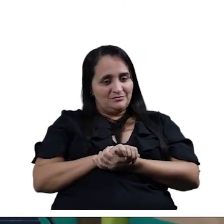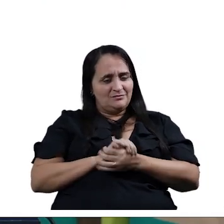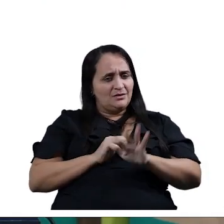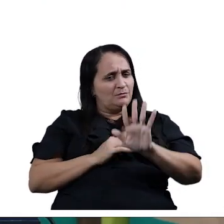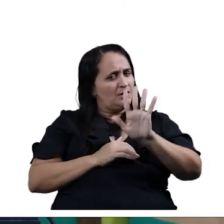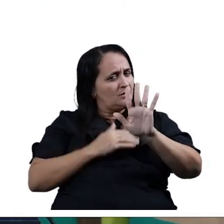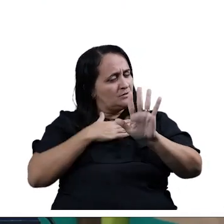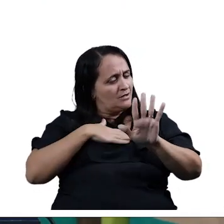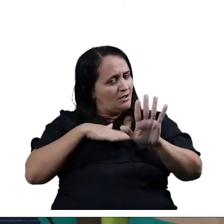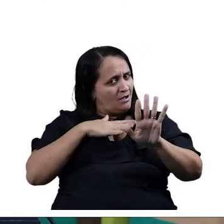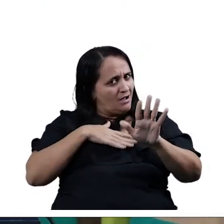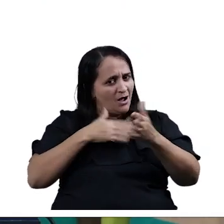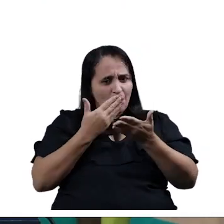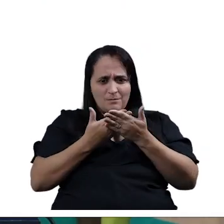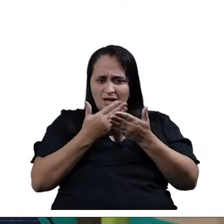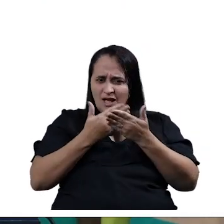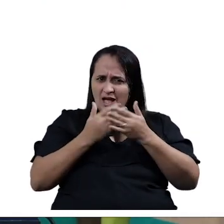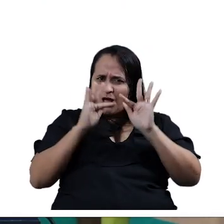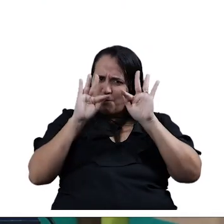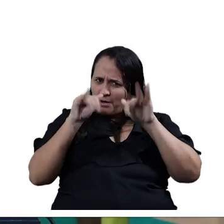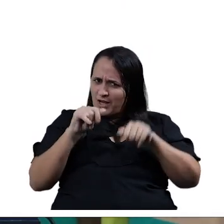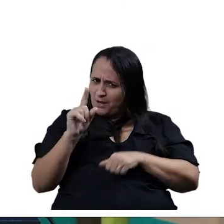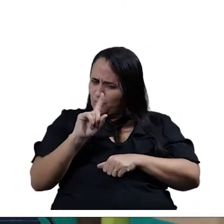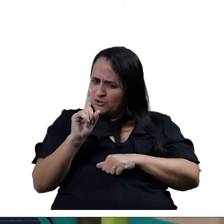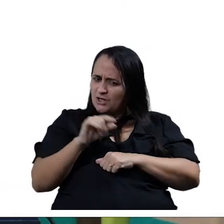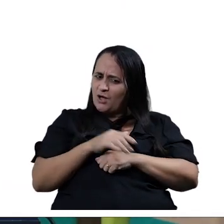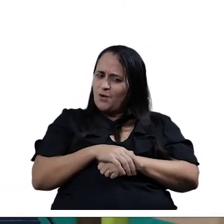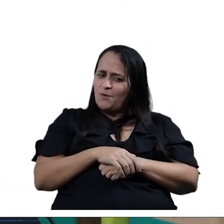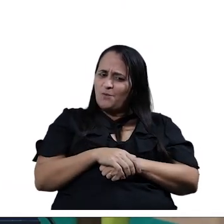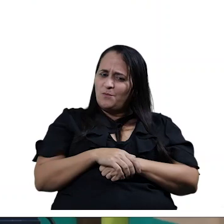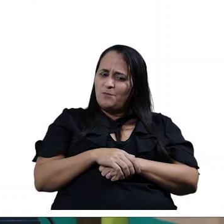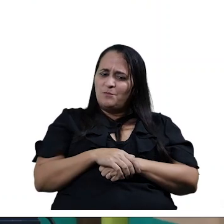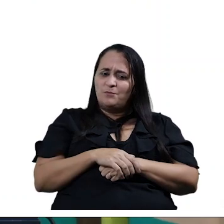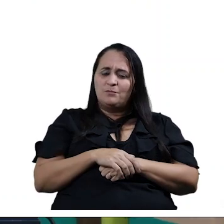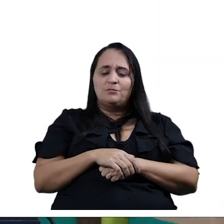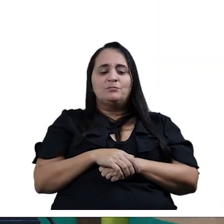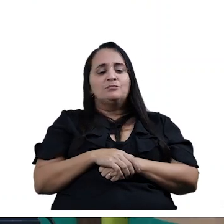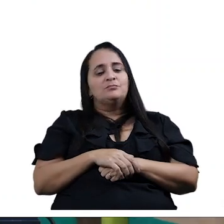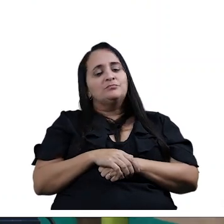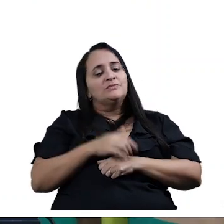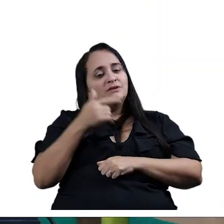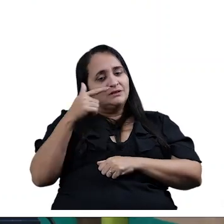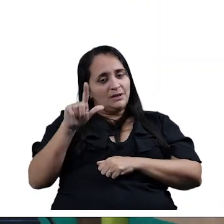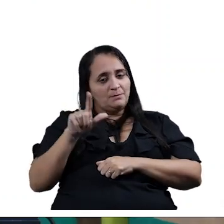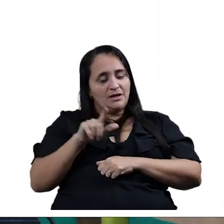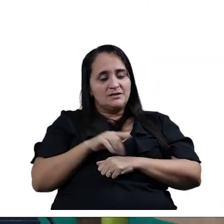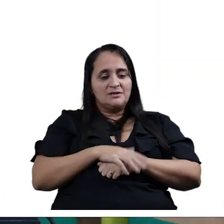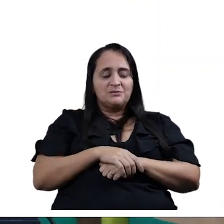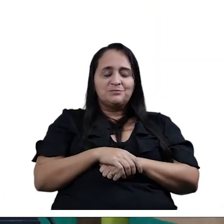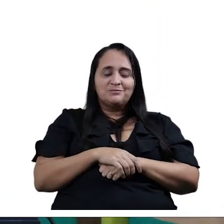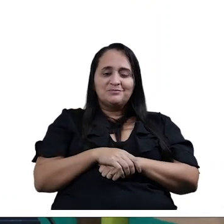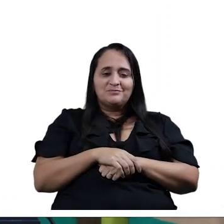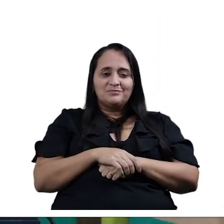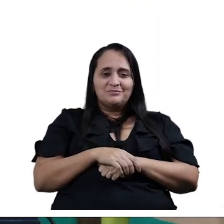português. Mas calma, não acabou não. Oxe, tá pensando que ela acabou? Vamos lá que ainda tem mais